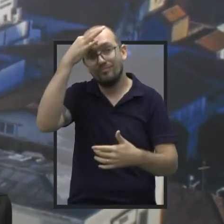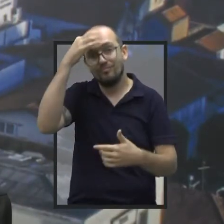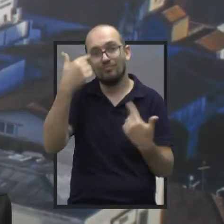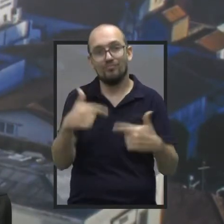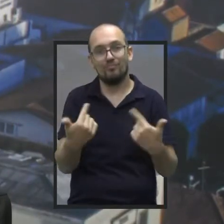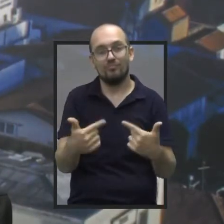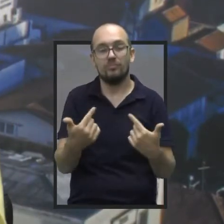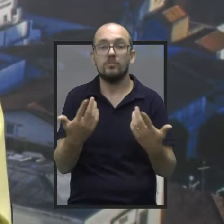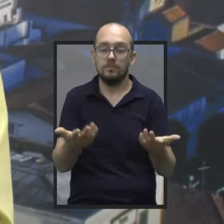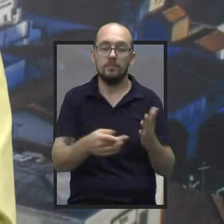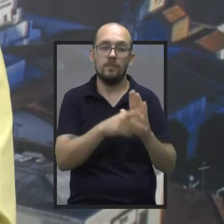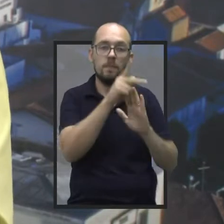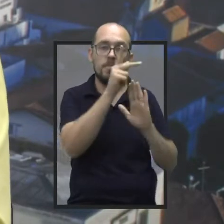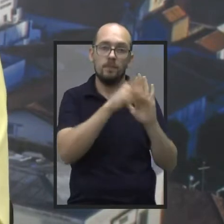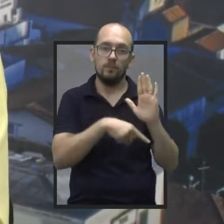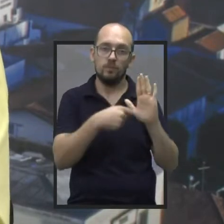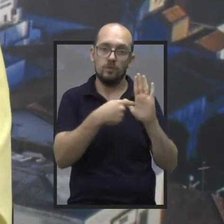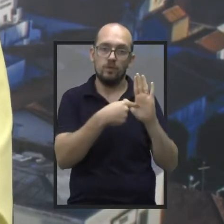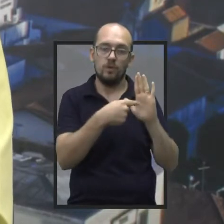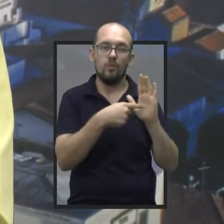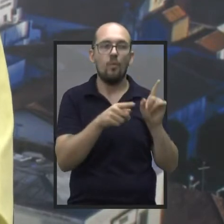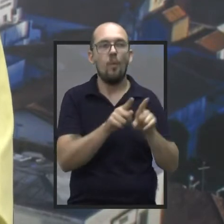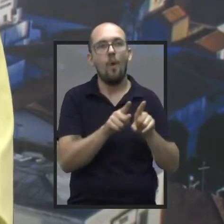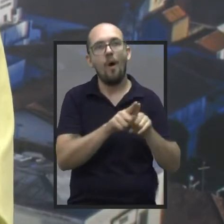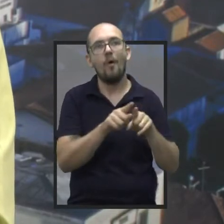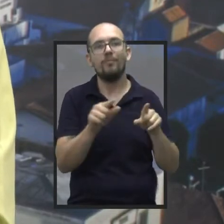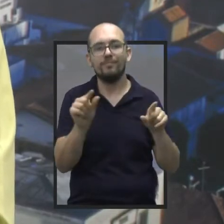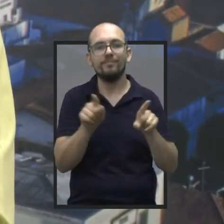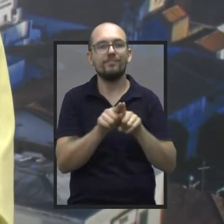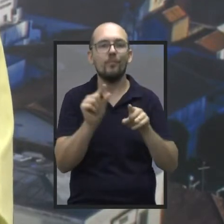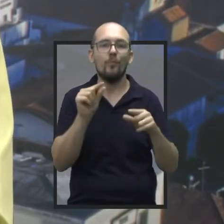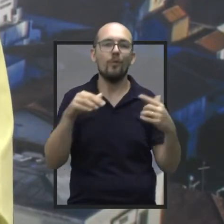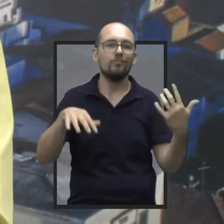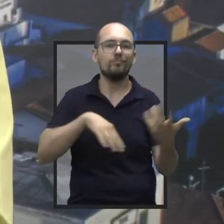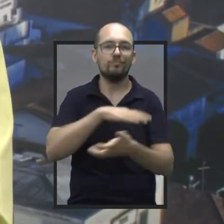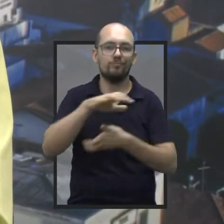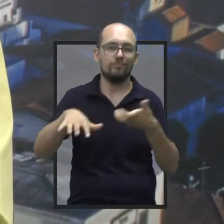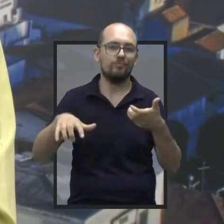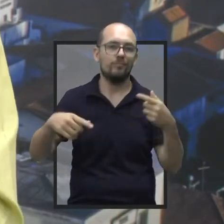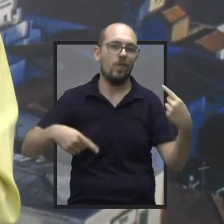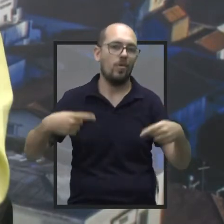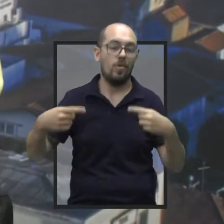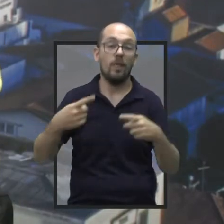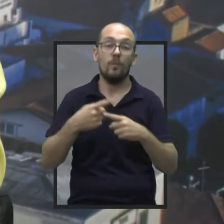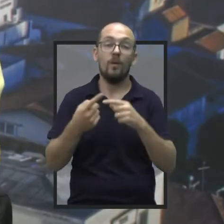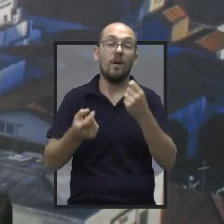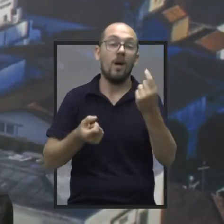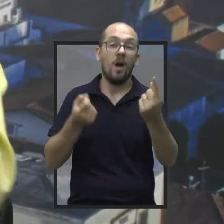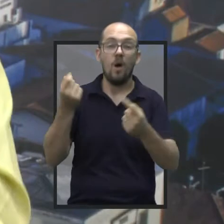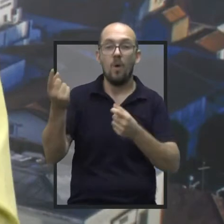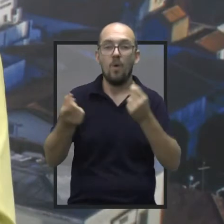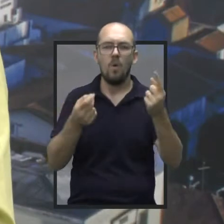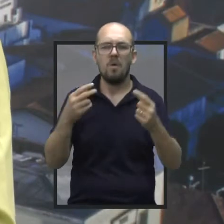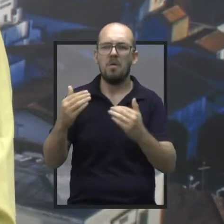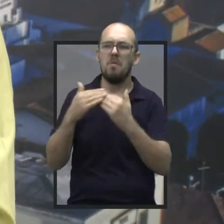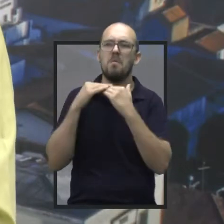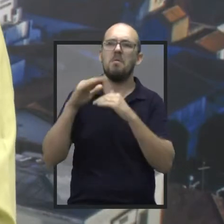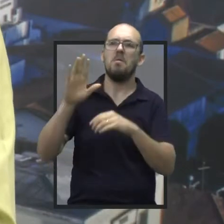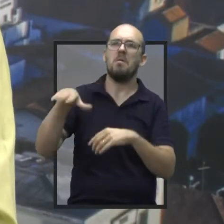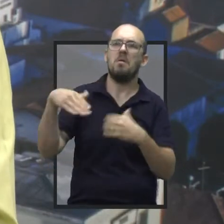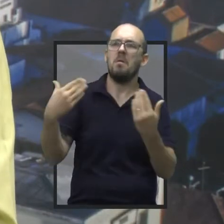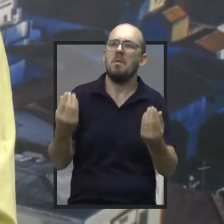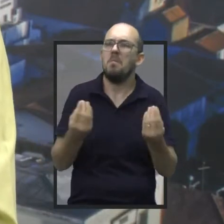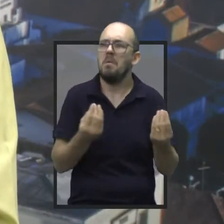gerou uma certa polêmica, porque os donos, alguns comerciantes me questionaram